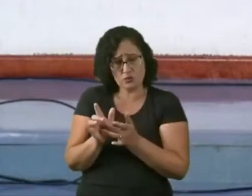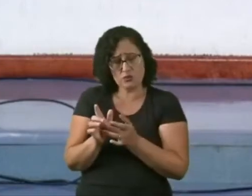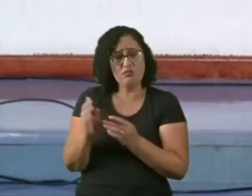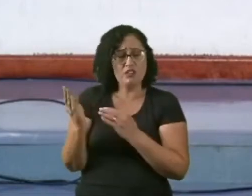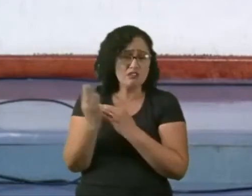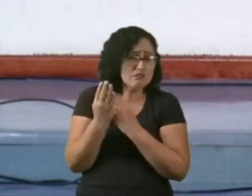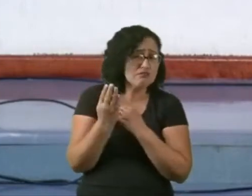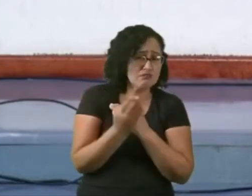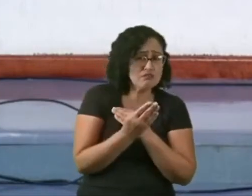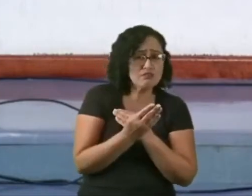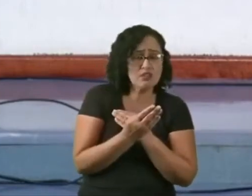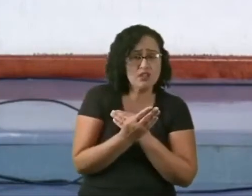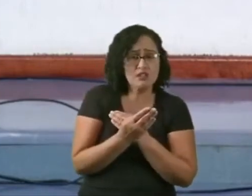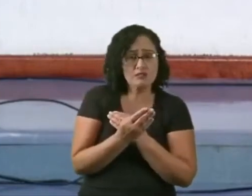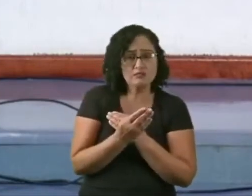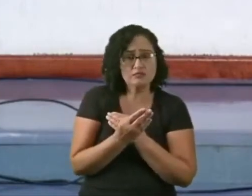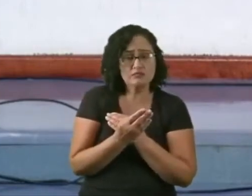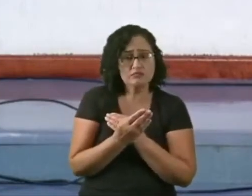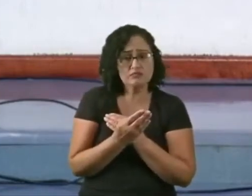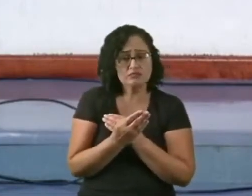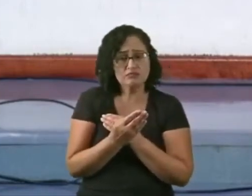solucionados.